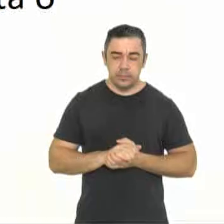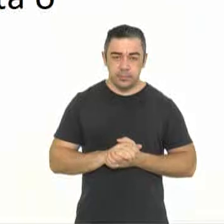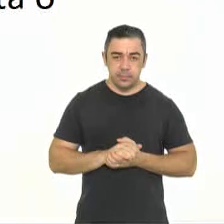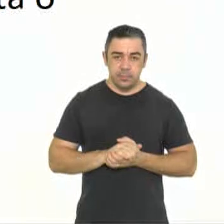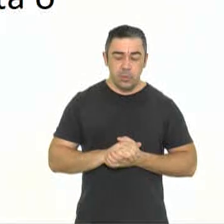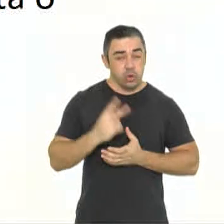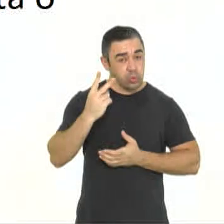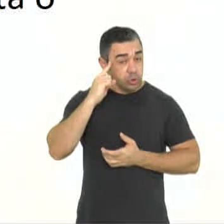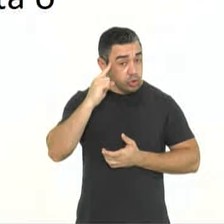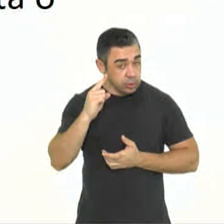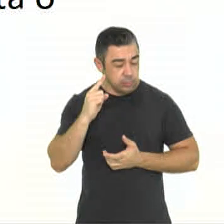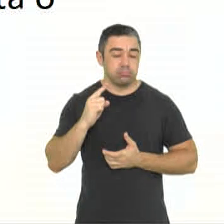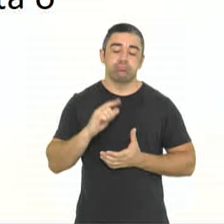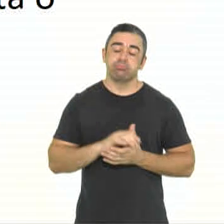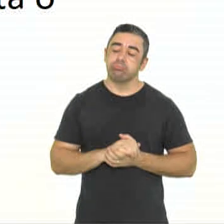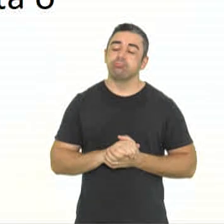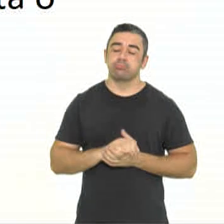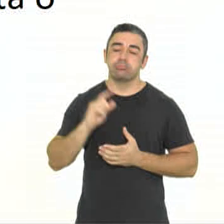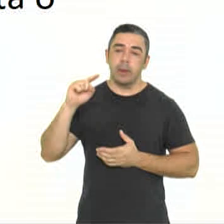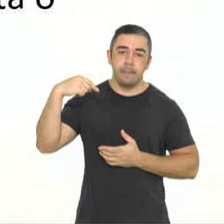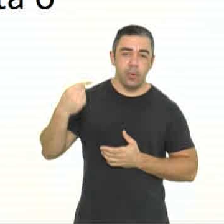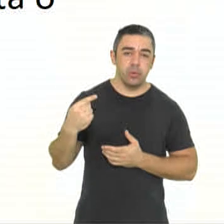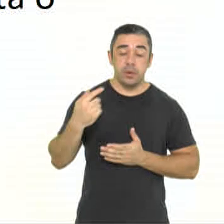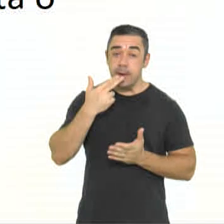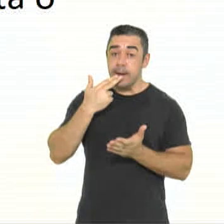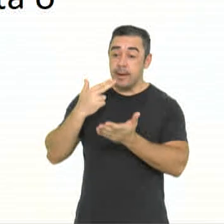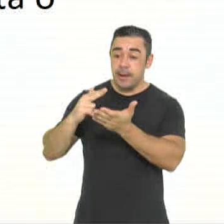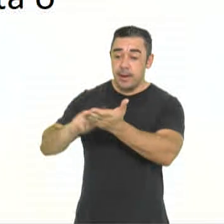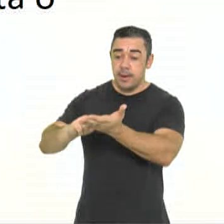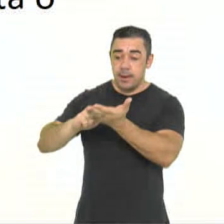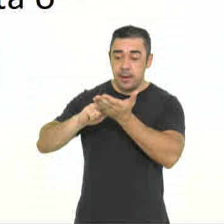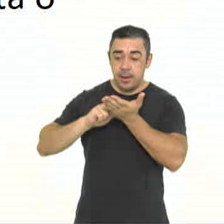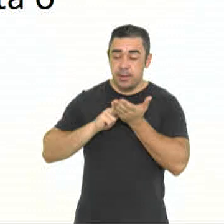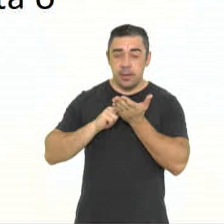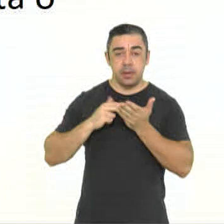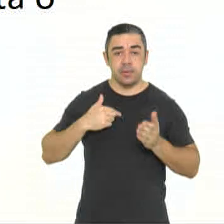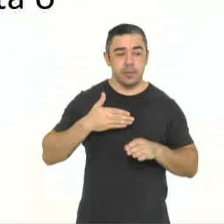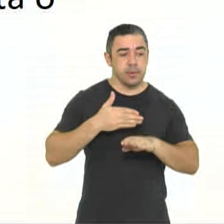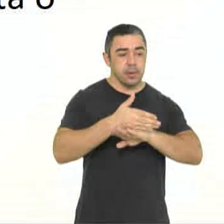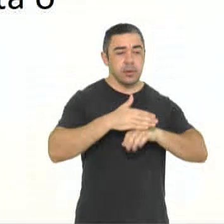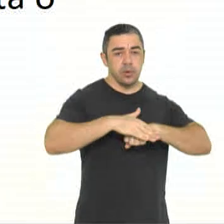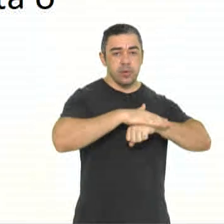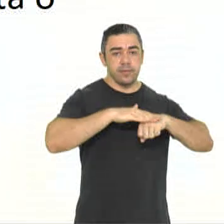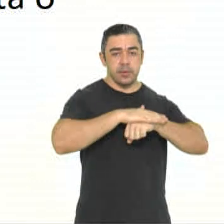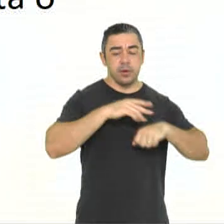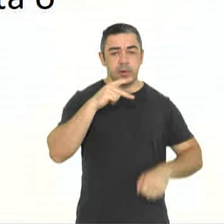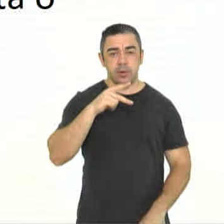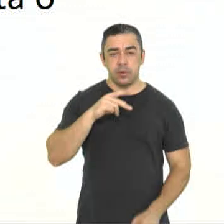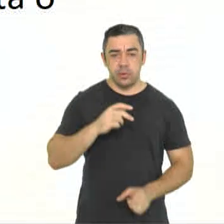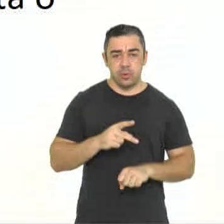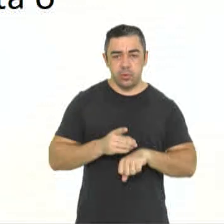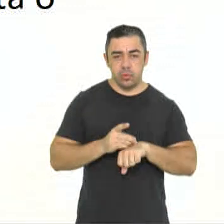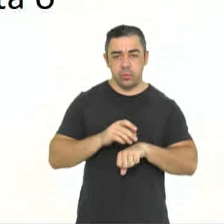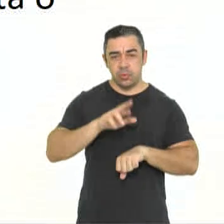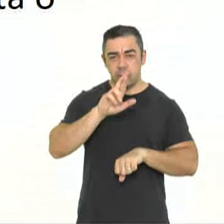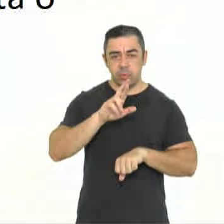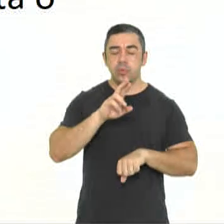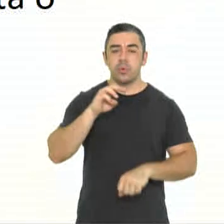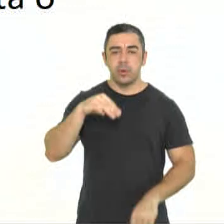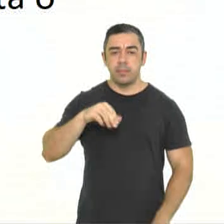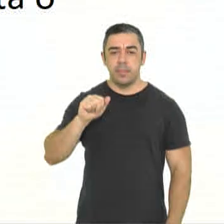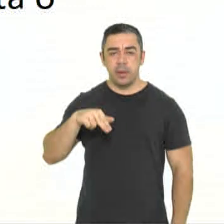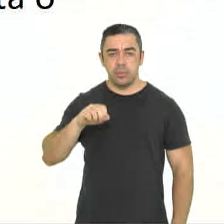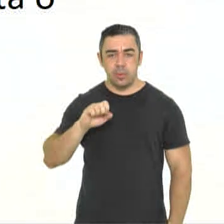de 2 dias, recebi eu uma carta para ir falar ao doutor Manuel Feliciano Soares